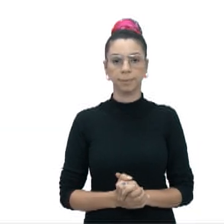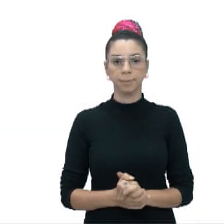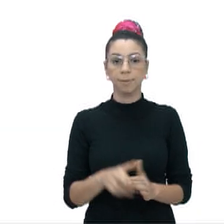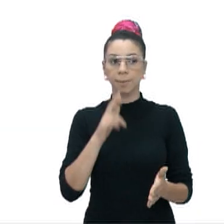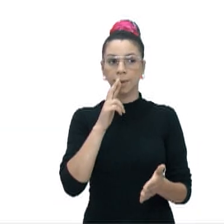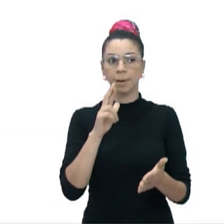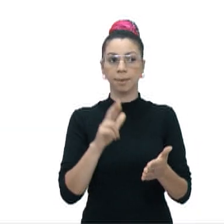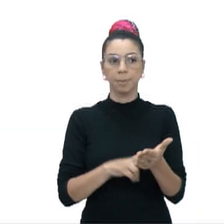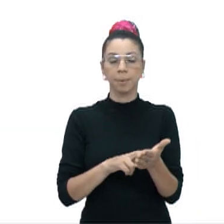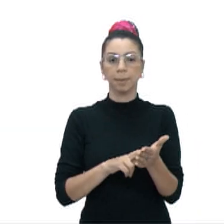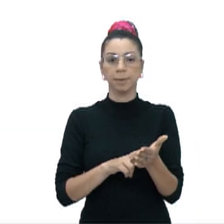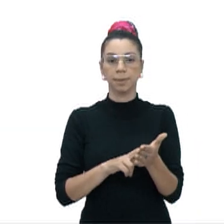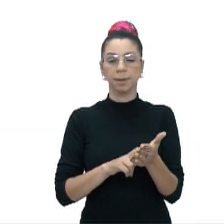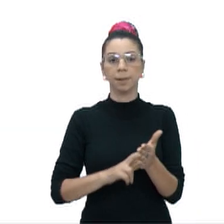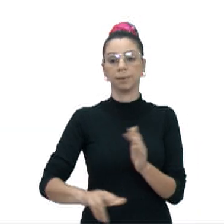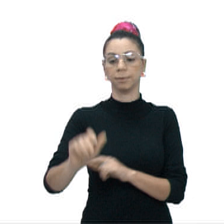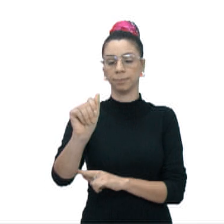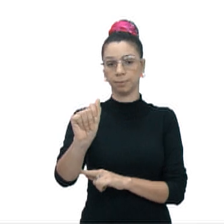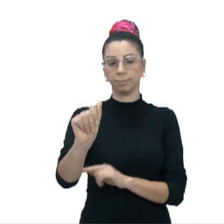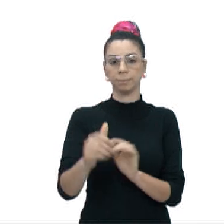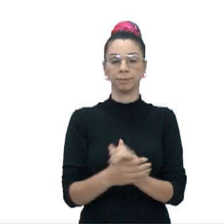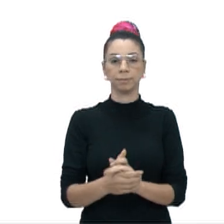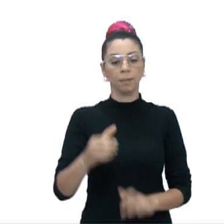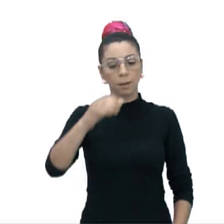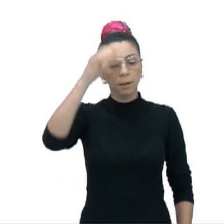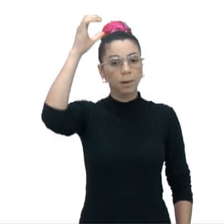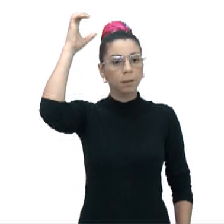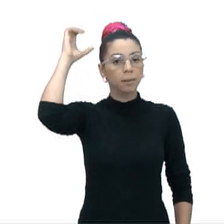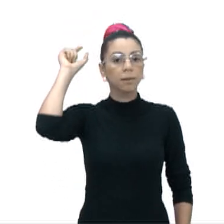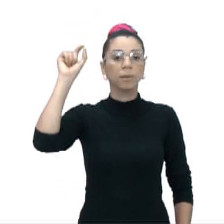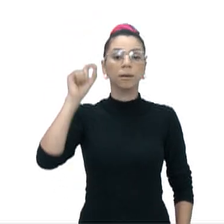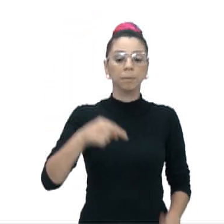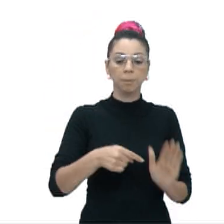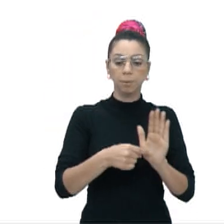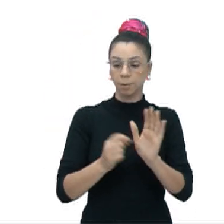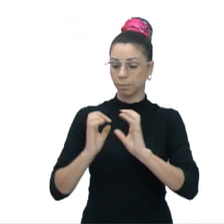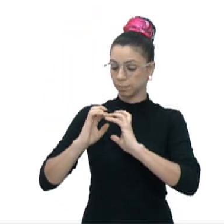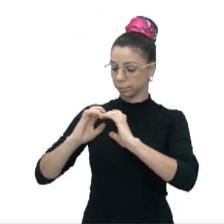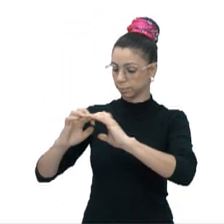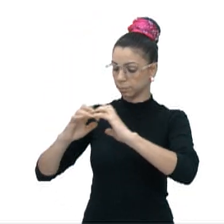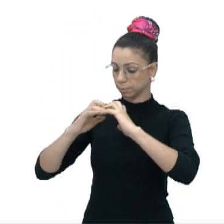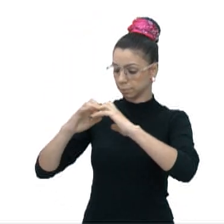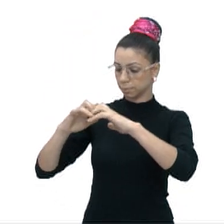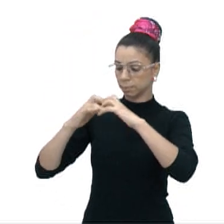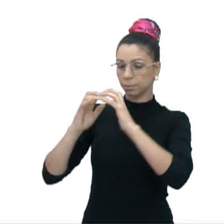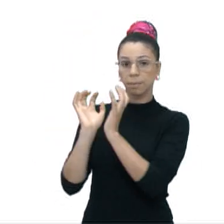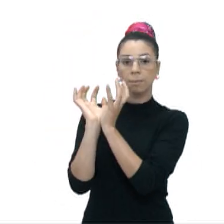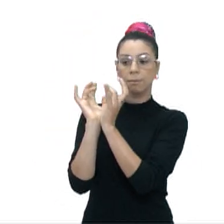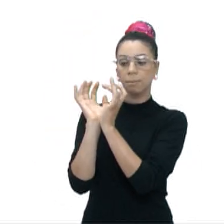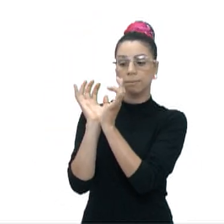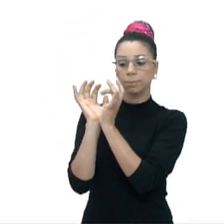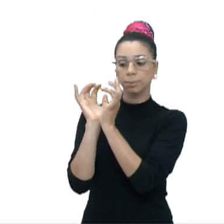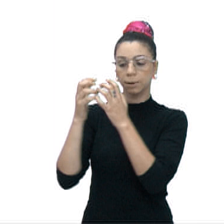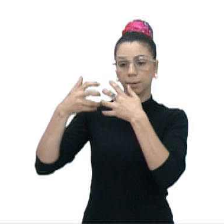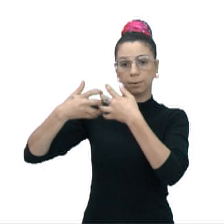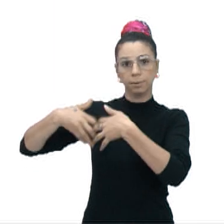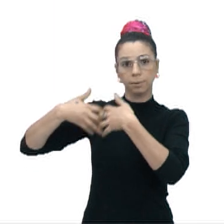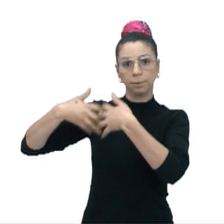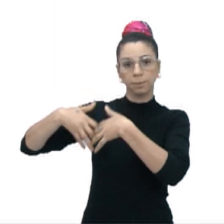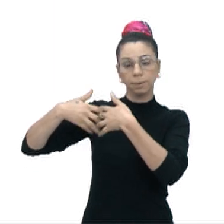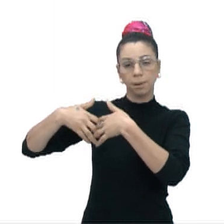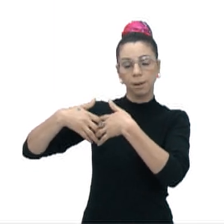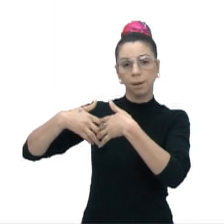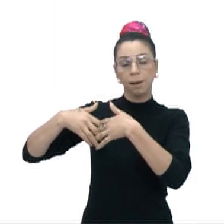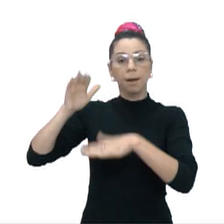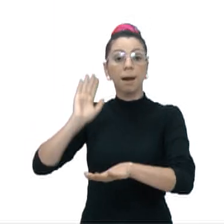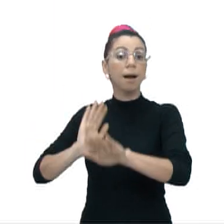Resposta A. Chomsky demonstra que a mente funciona por processos mentais, por vezes inatos, e que a mente